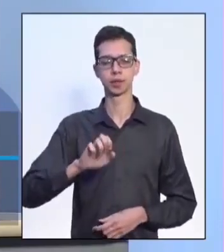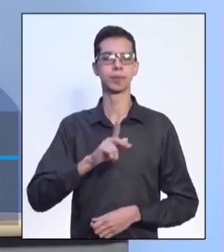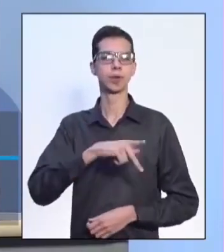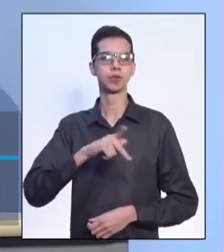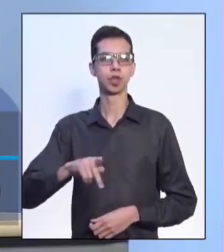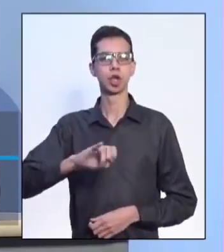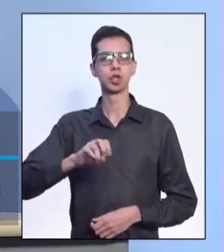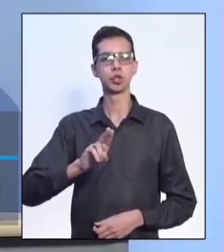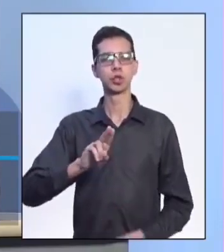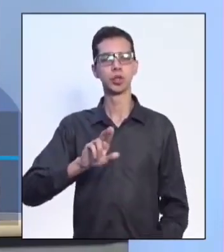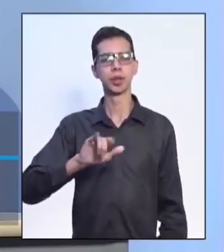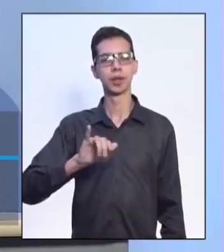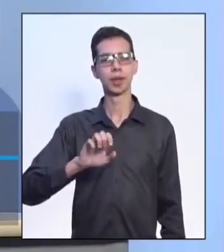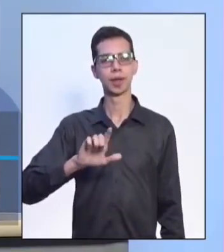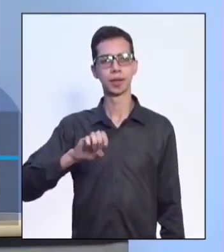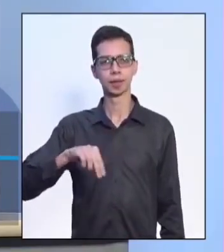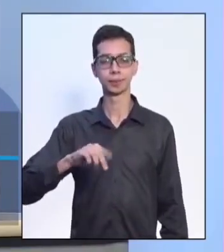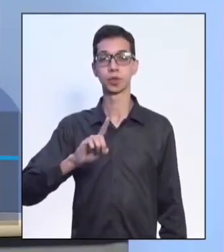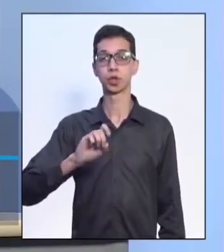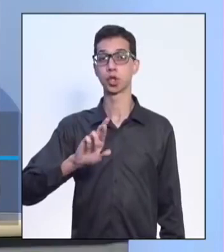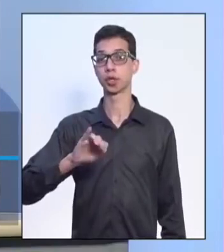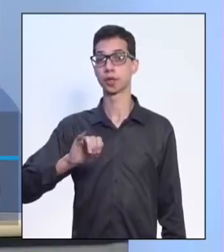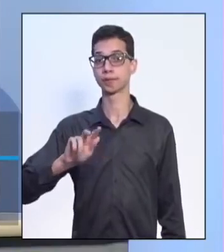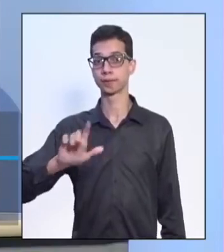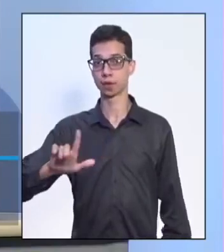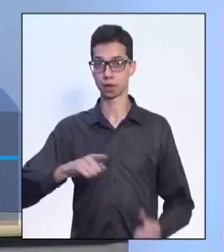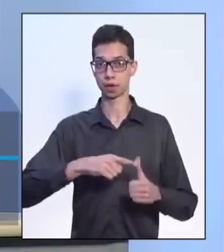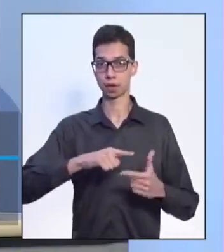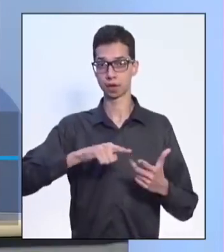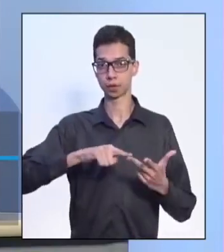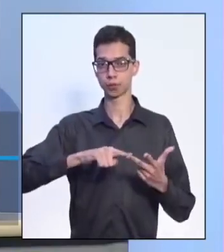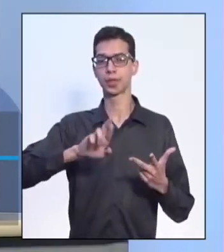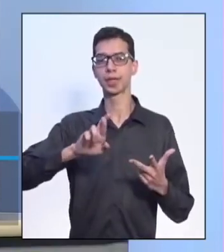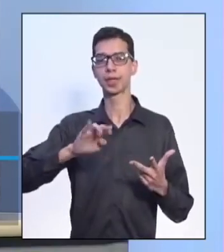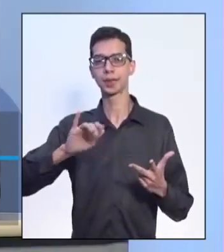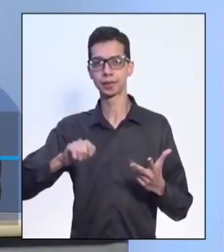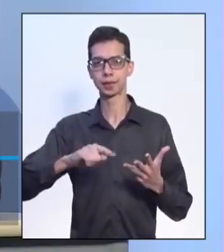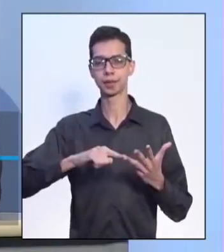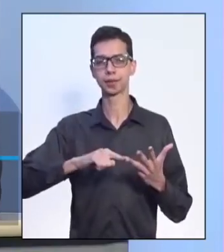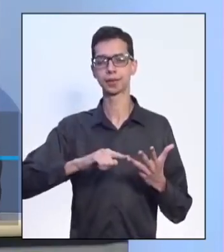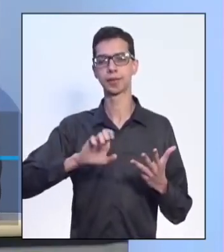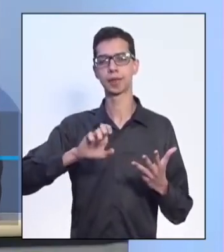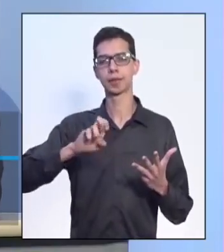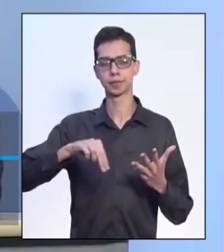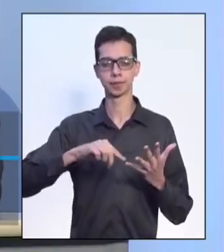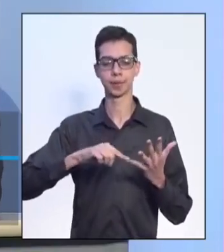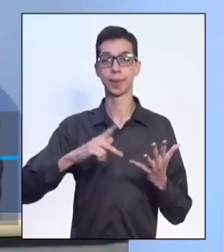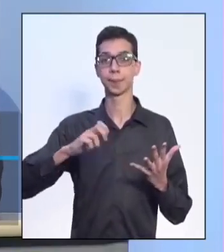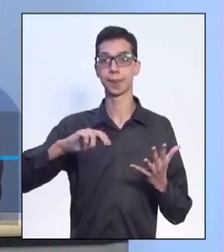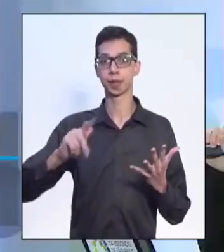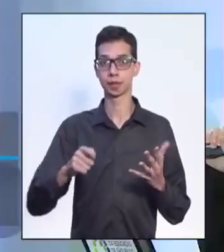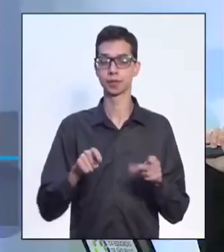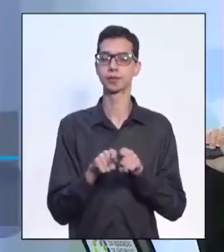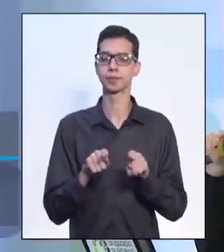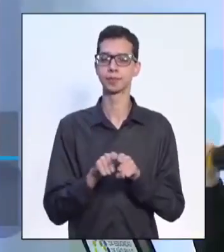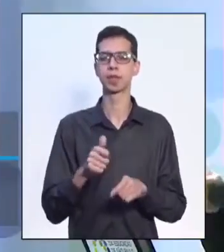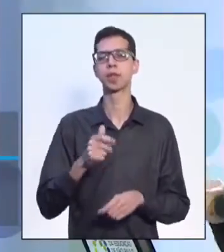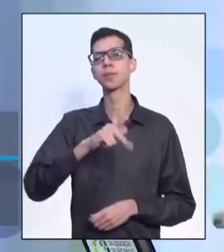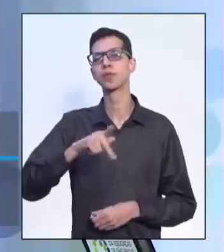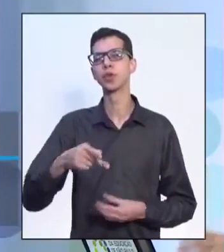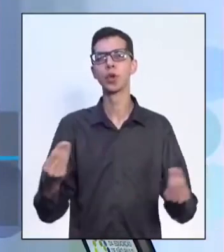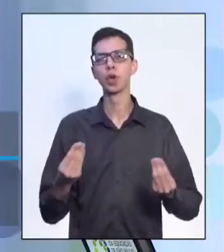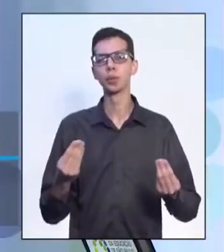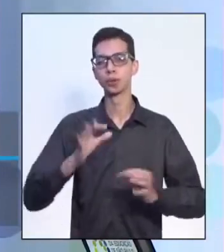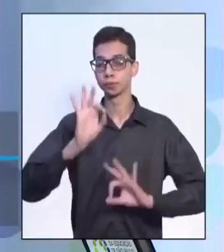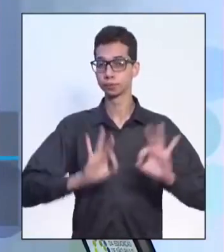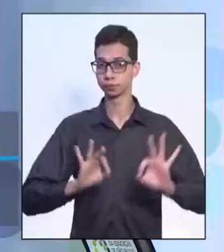Juliellen, Dorival, Rita, Éder e Penha. Obrigada pela participação. E aí, professora Inês, vamos resolver? Vamos.